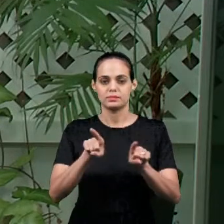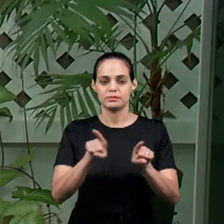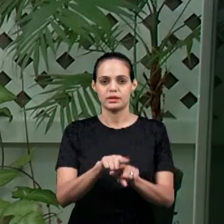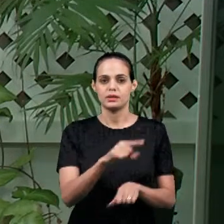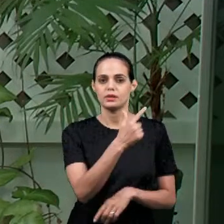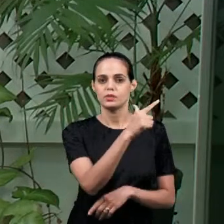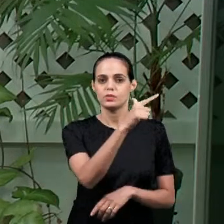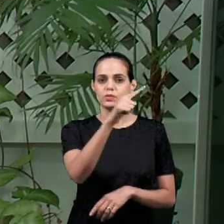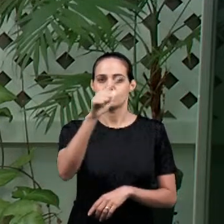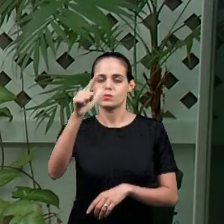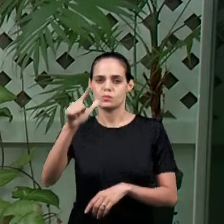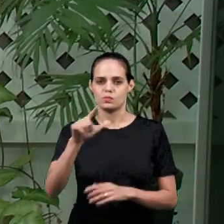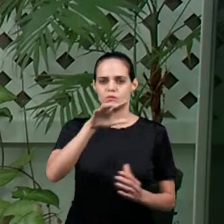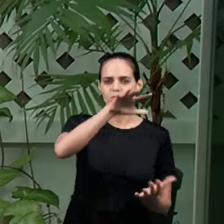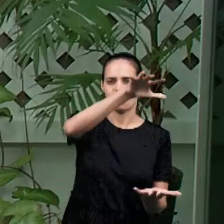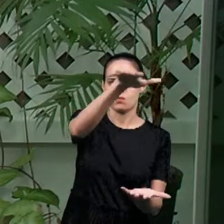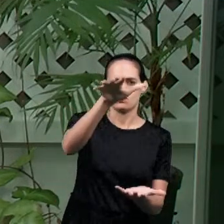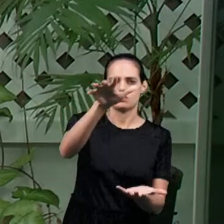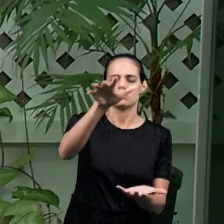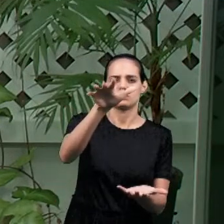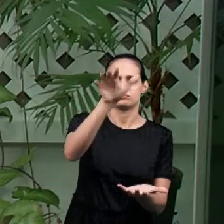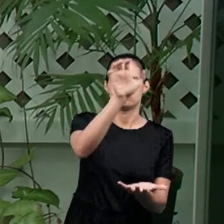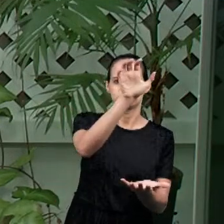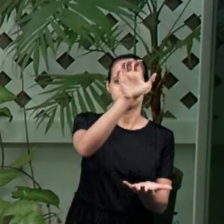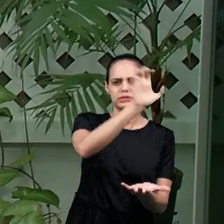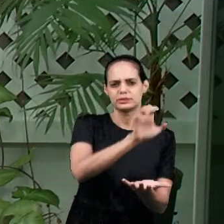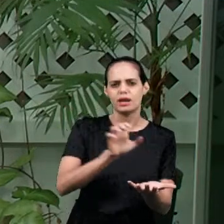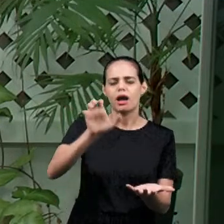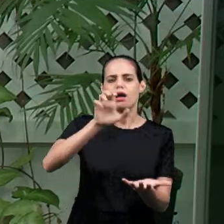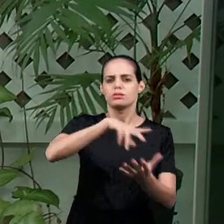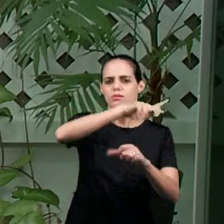É natural, é claro, os problemas